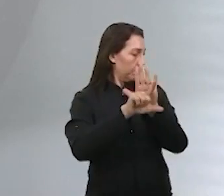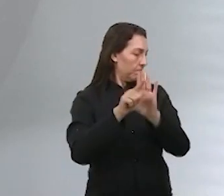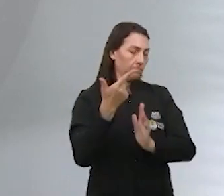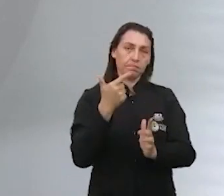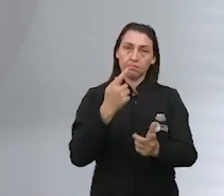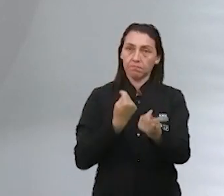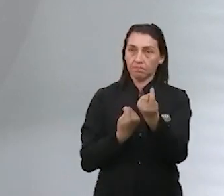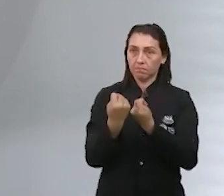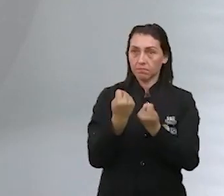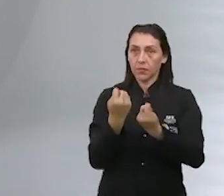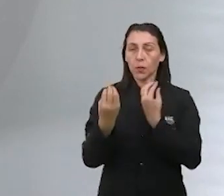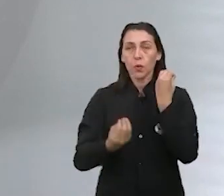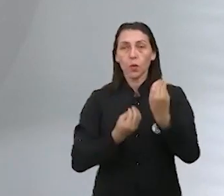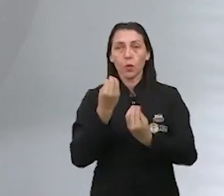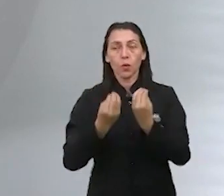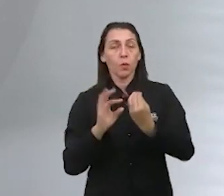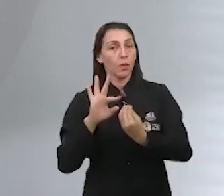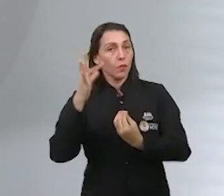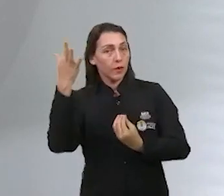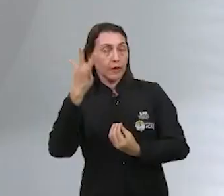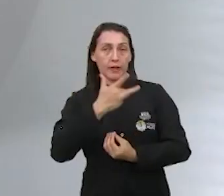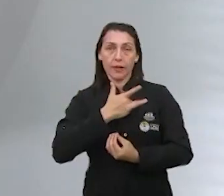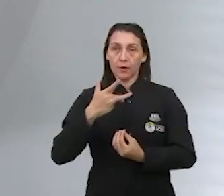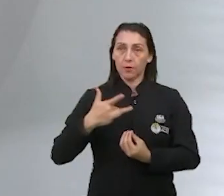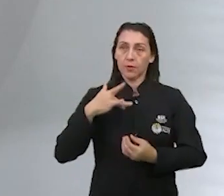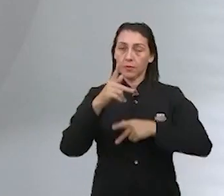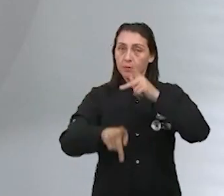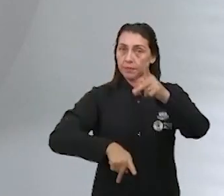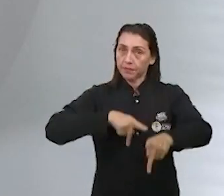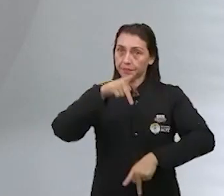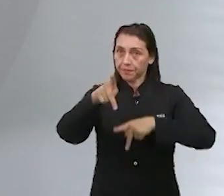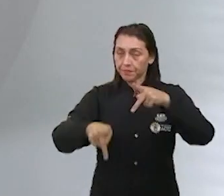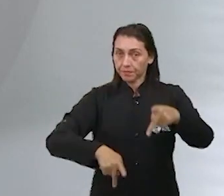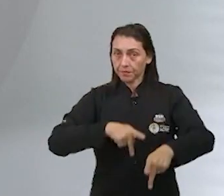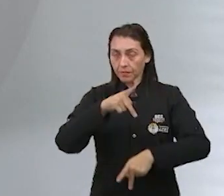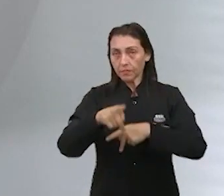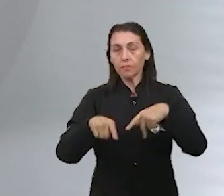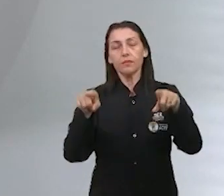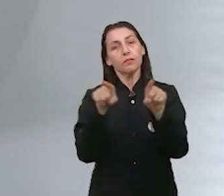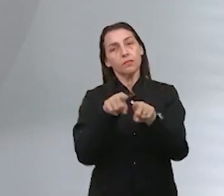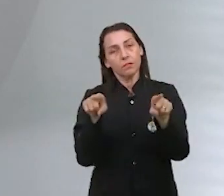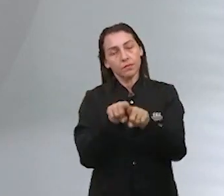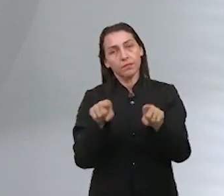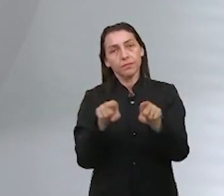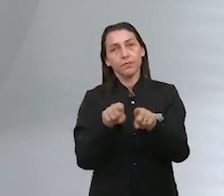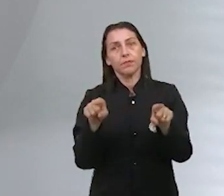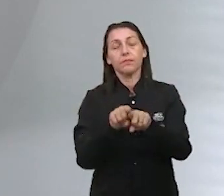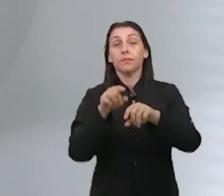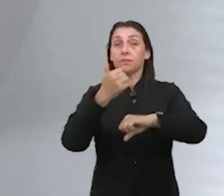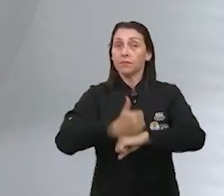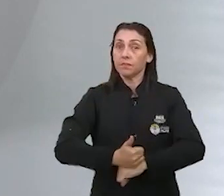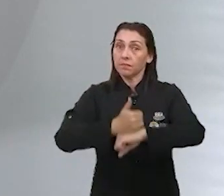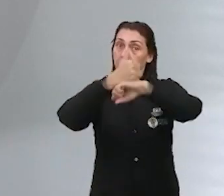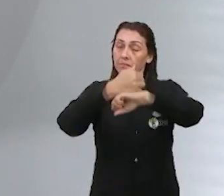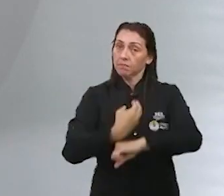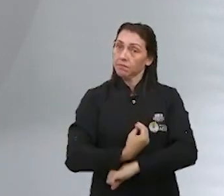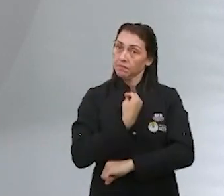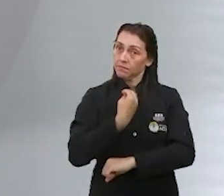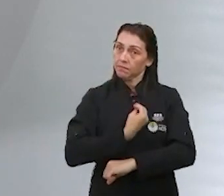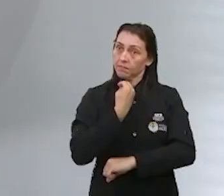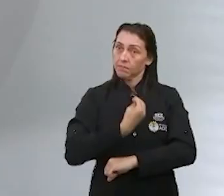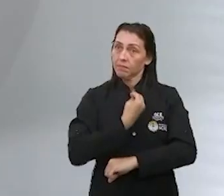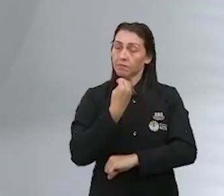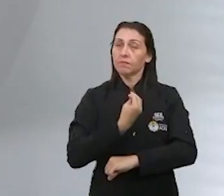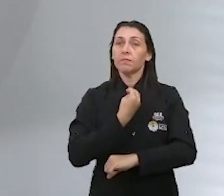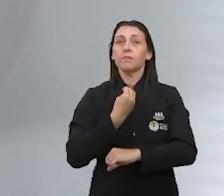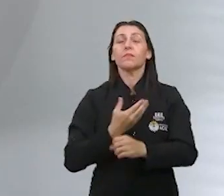controle. E como é que isso pode afetar a saúde da população? Claro que afeta diretamente na questão da qualidade de vida. Muitas vezes